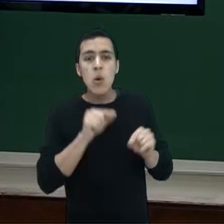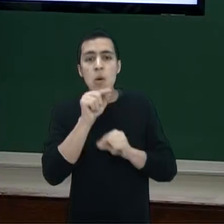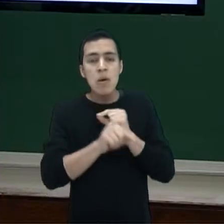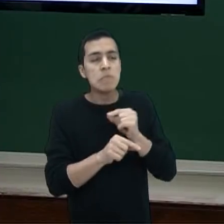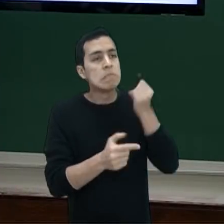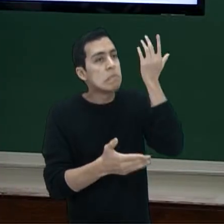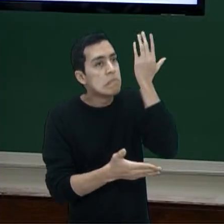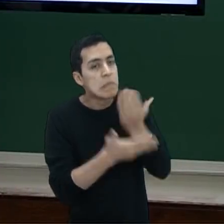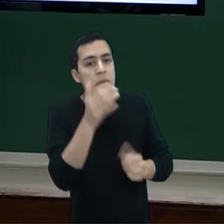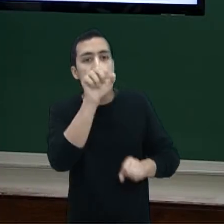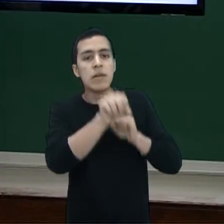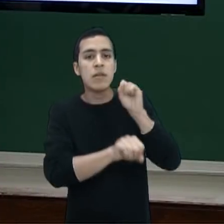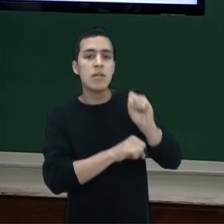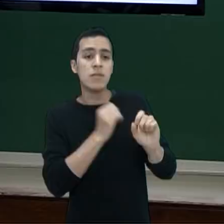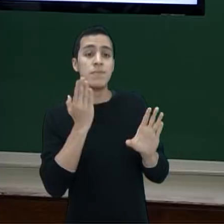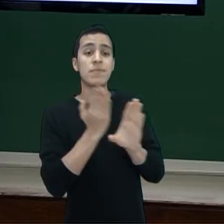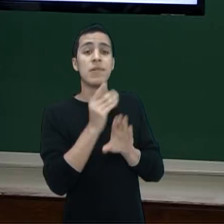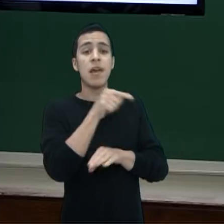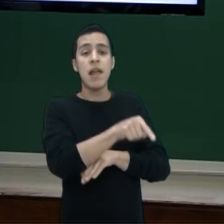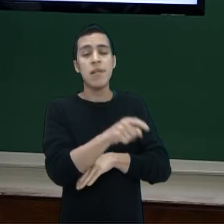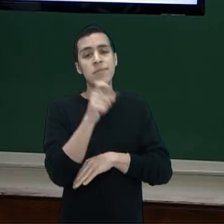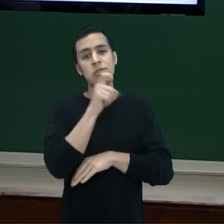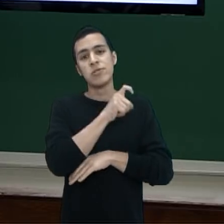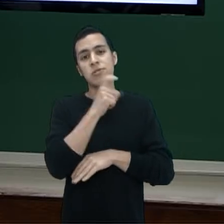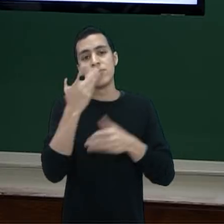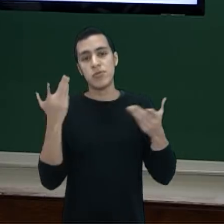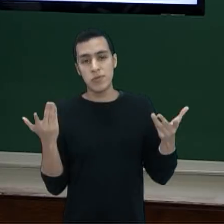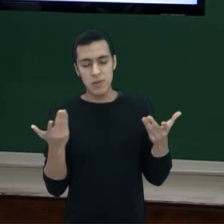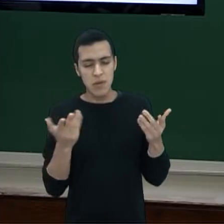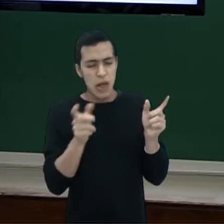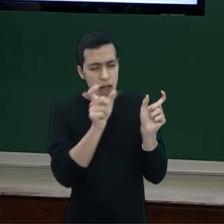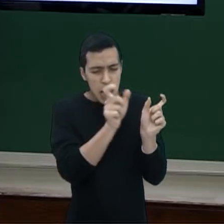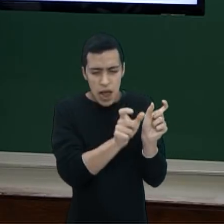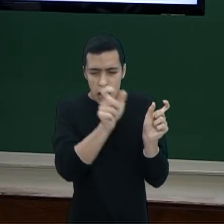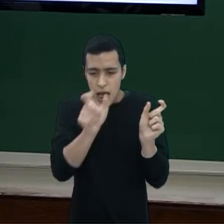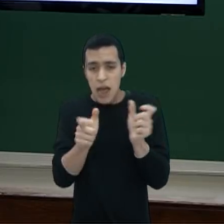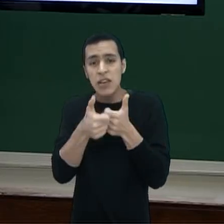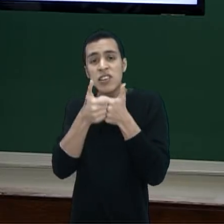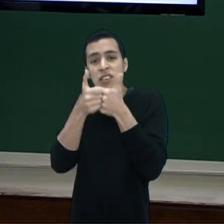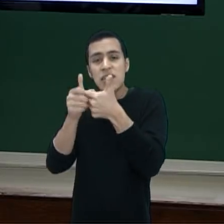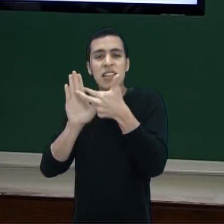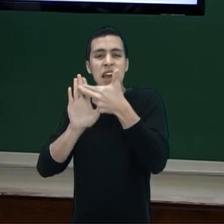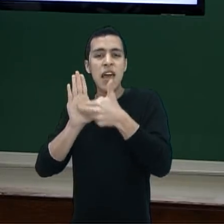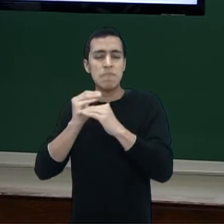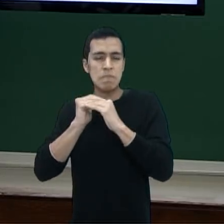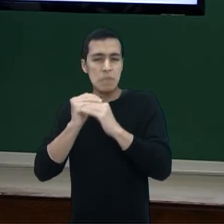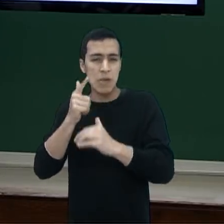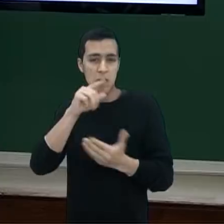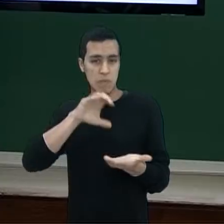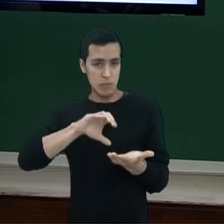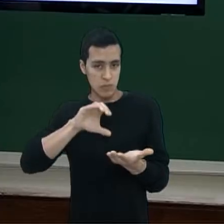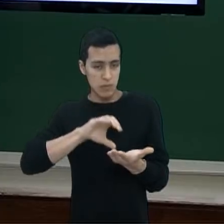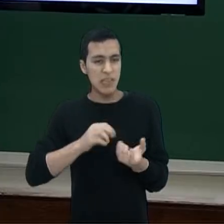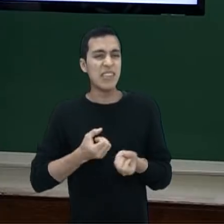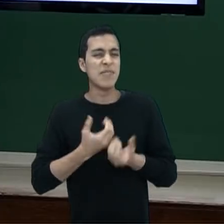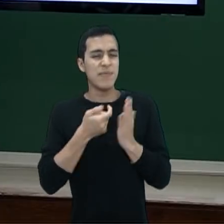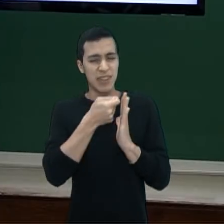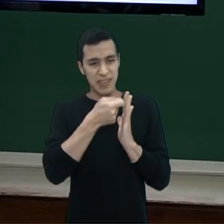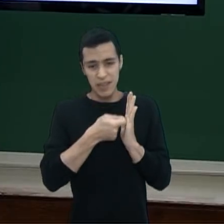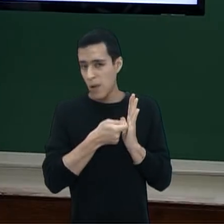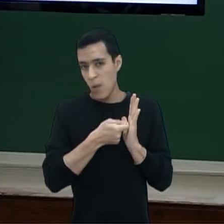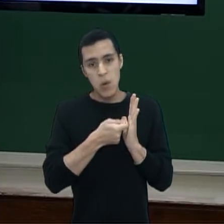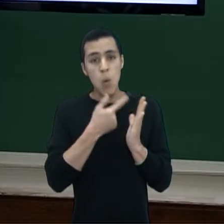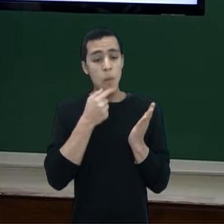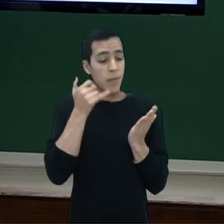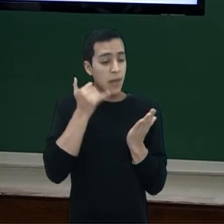uma bicicleta porque mentia. Então a gente tem todas as palavras dentro da norma culta da língua, né, expressas na voz do narrador ali no fragmento